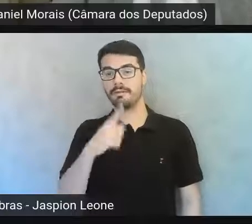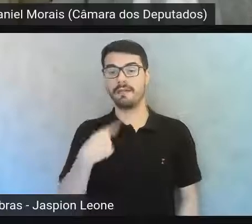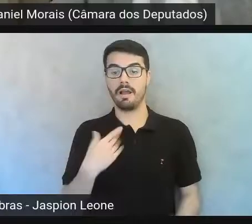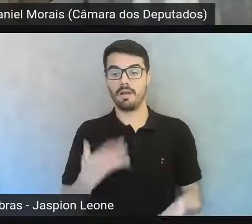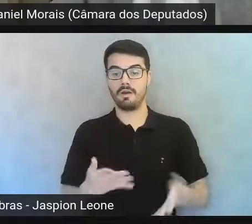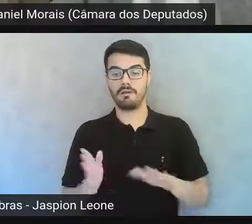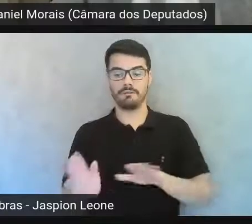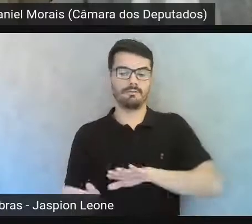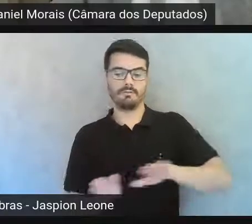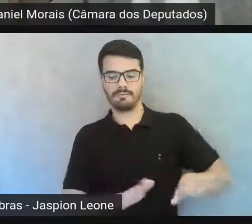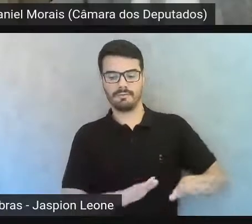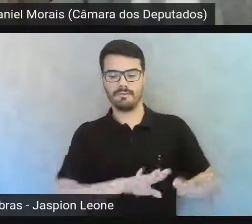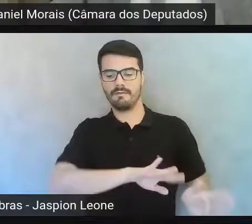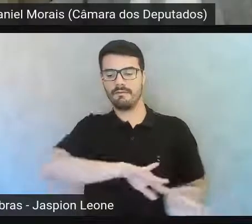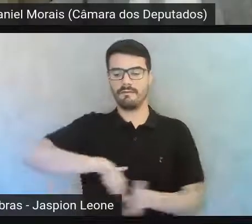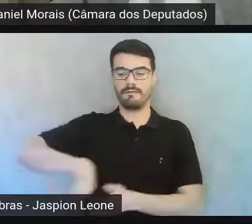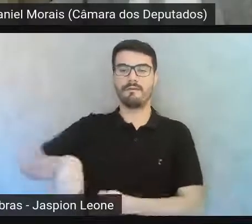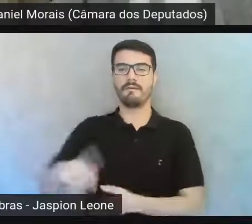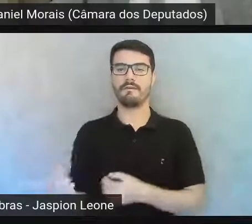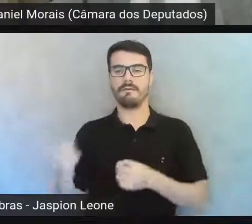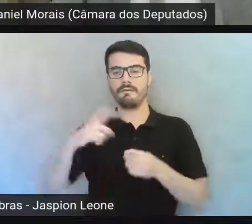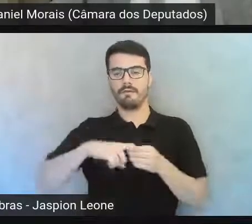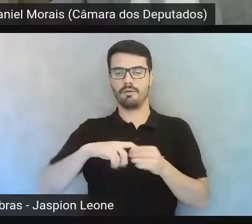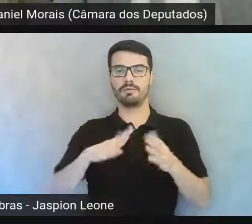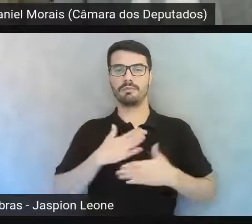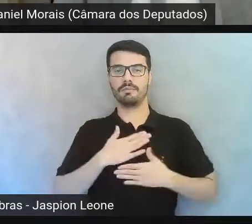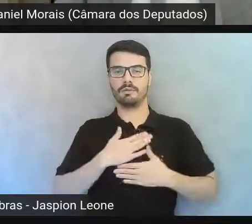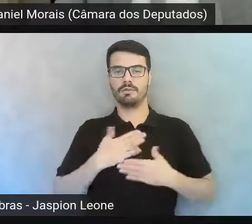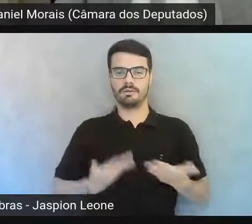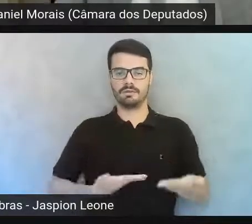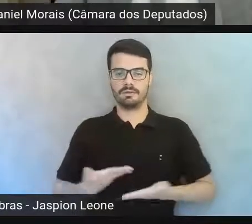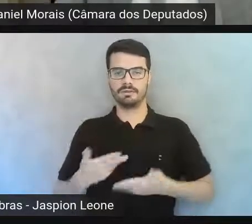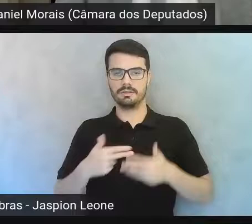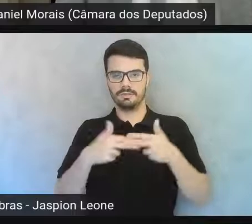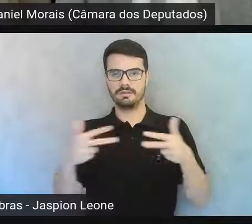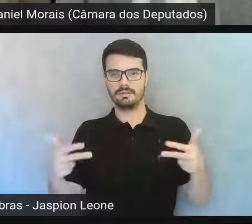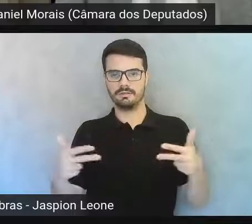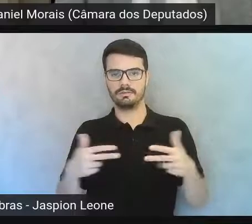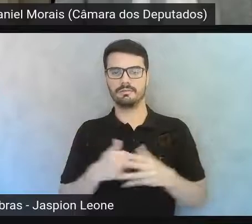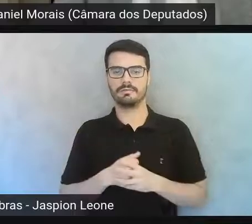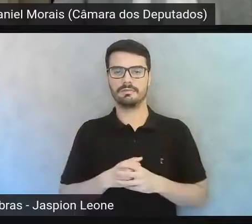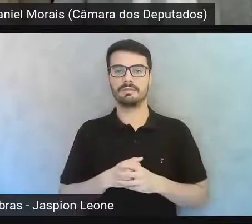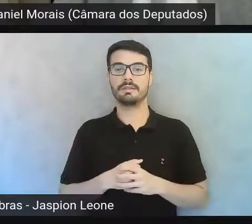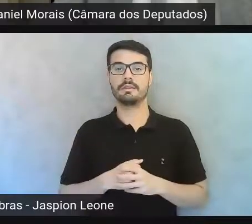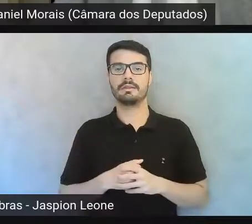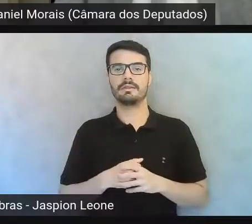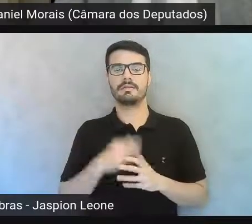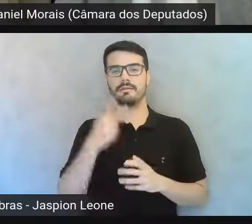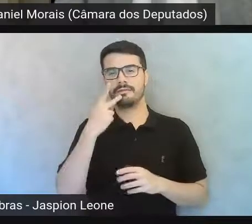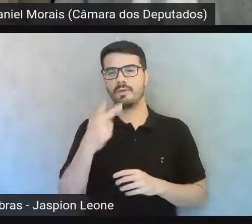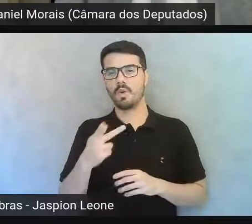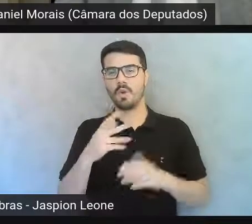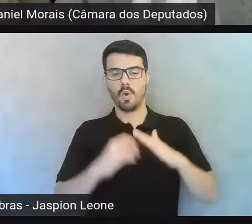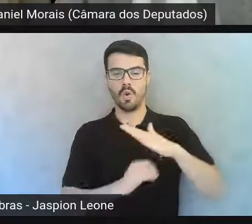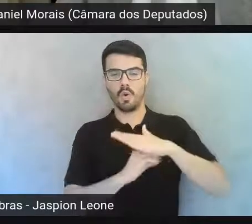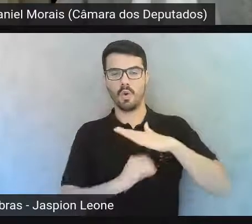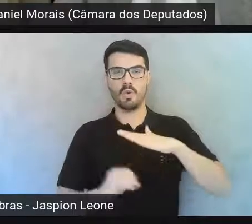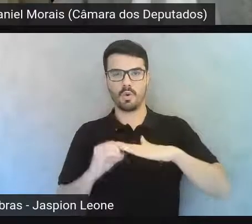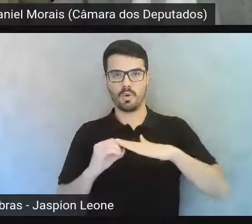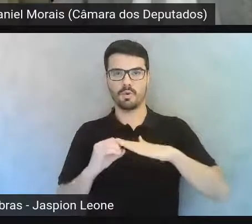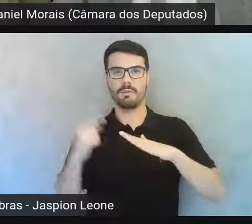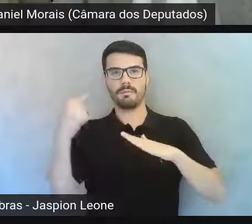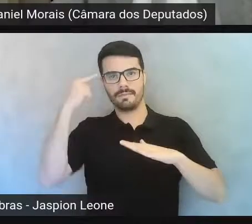servidor. Quando eu falei em plano de retomada, né, no item anterior, que os órgãos têm que estar pensando em